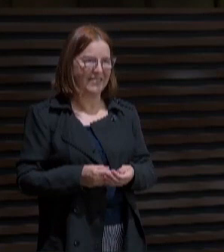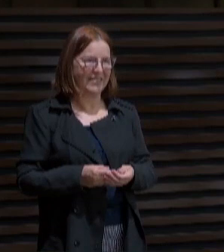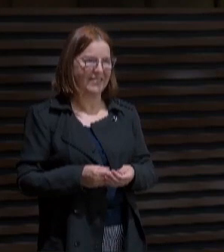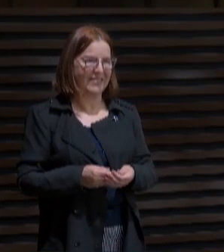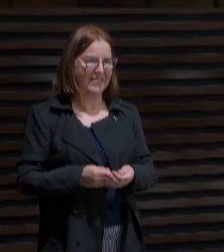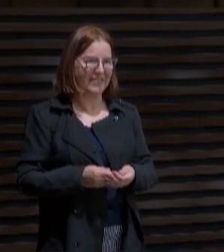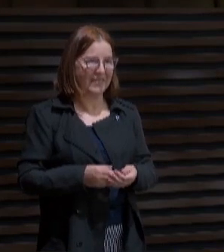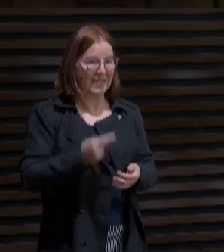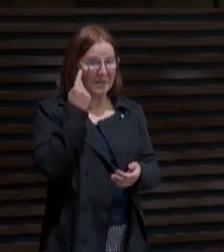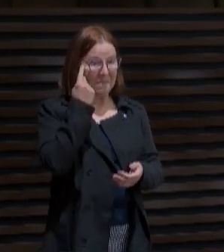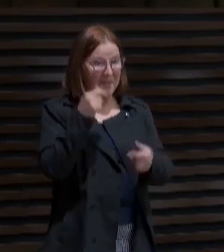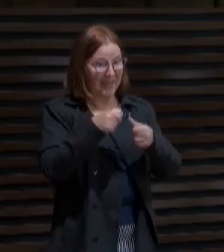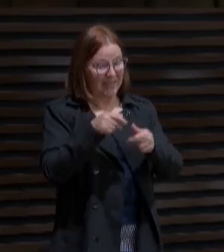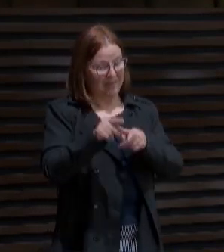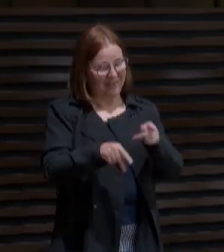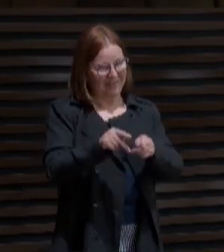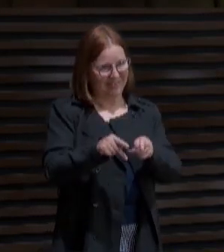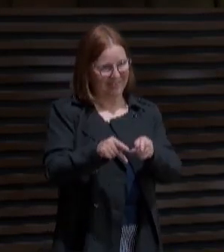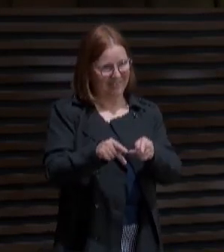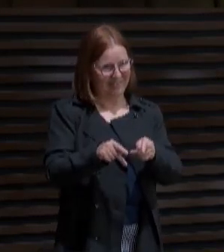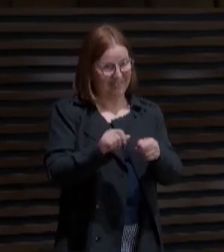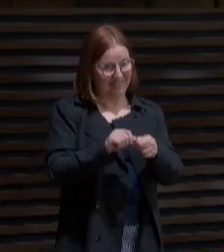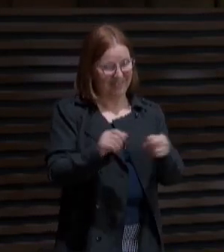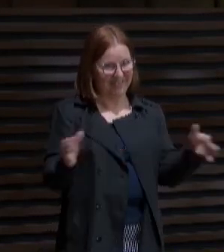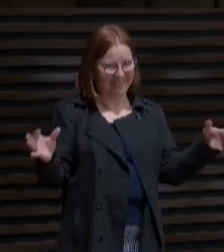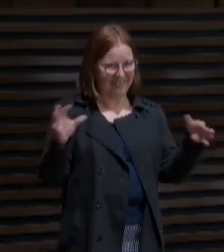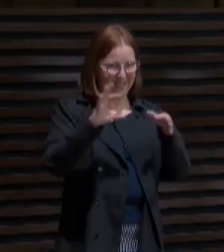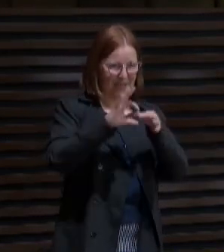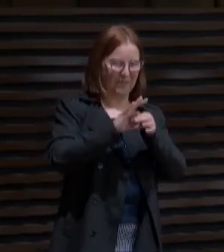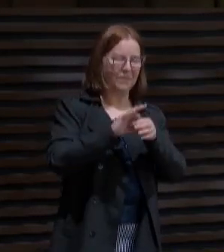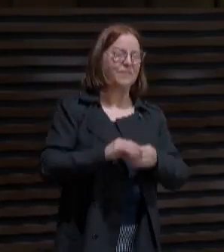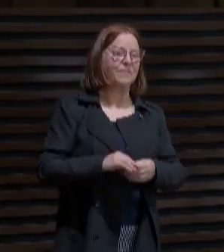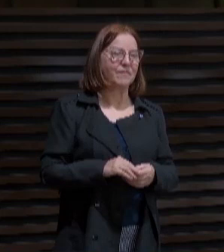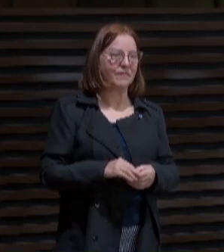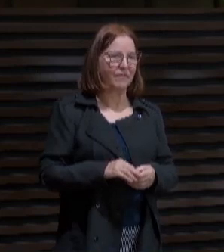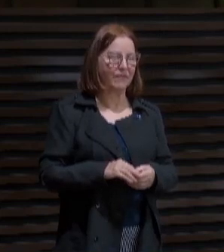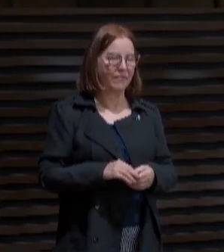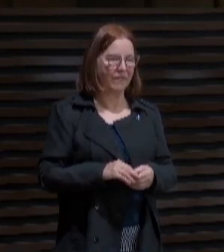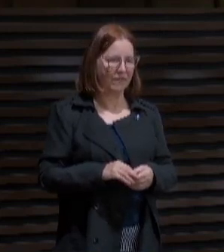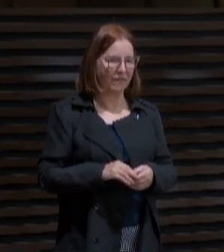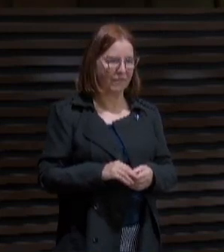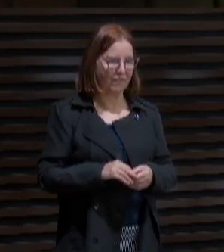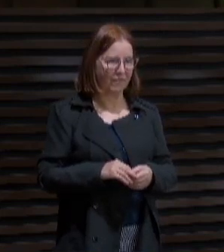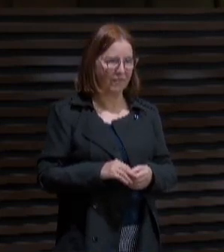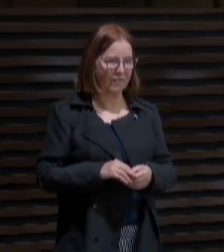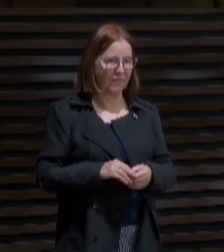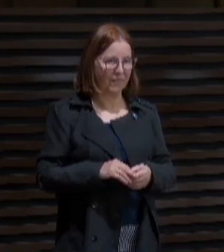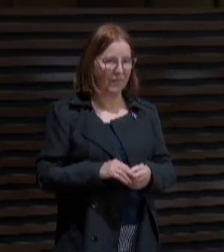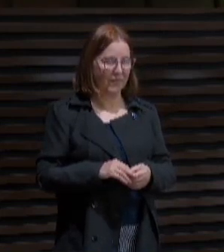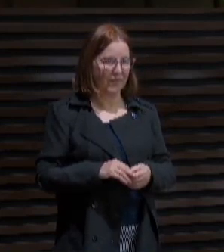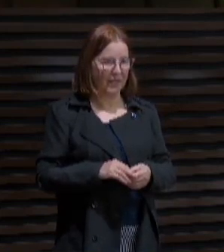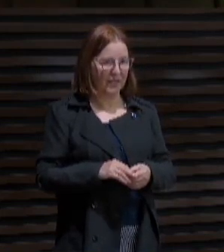É para eles que é feita a reconciliação. E nessa passagem, nos 3 versículos